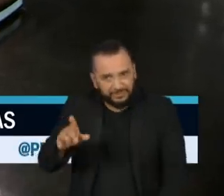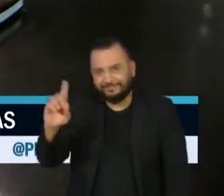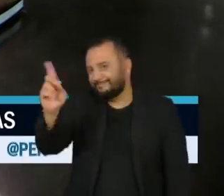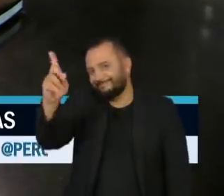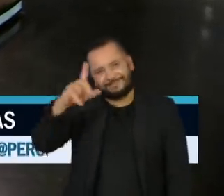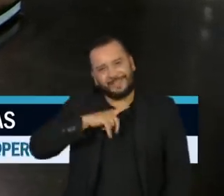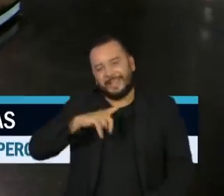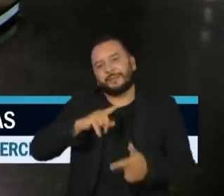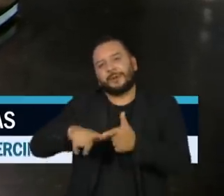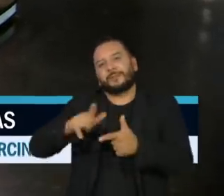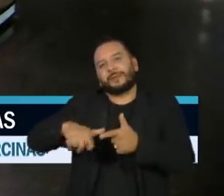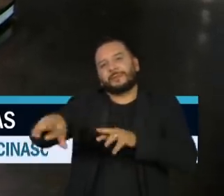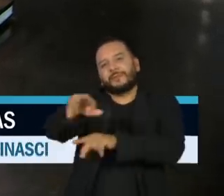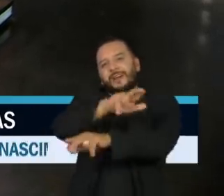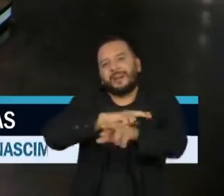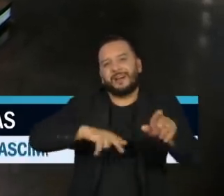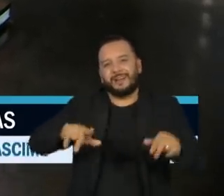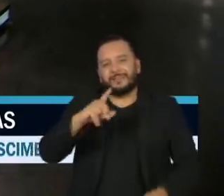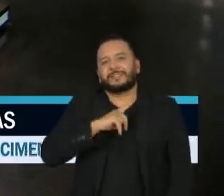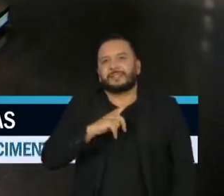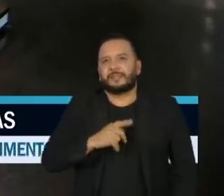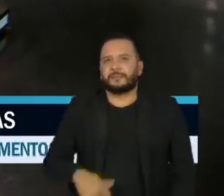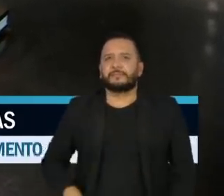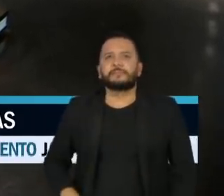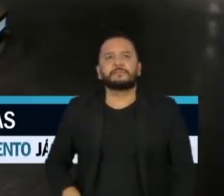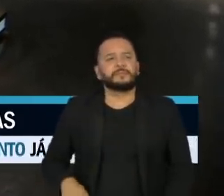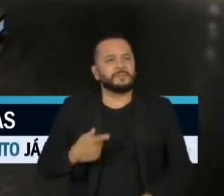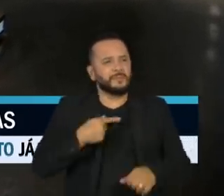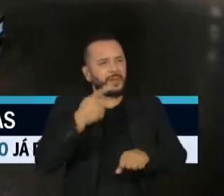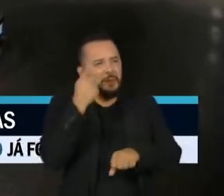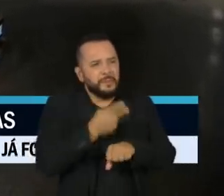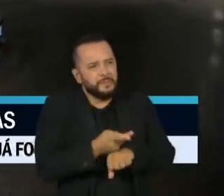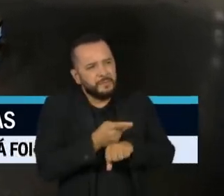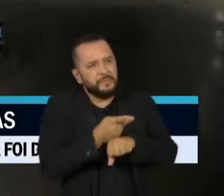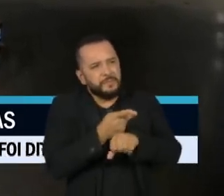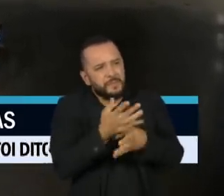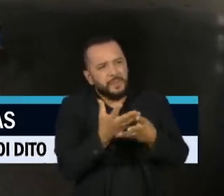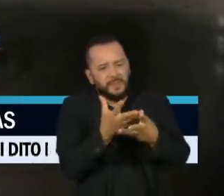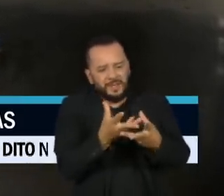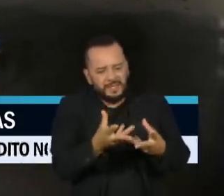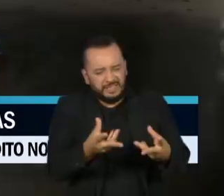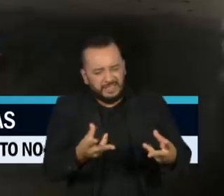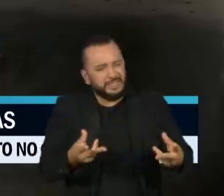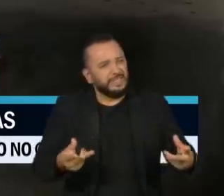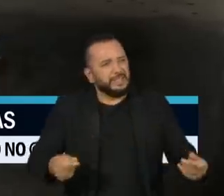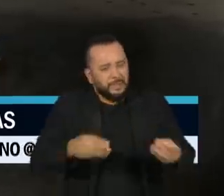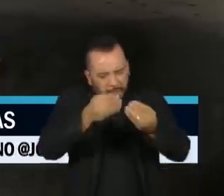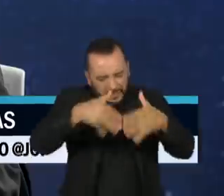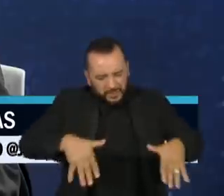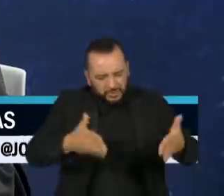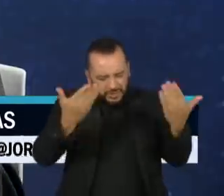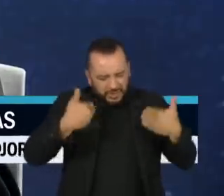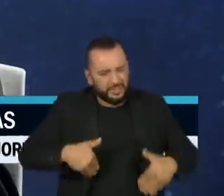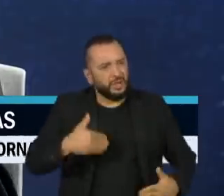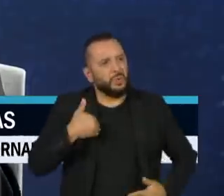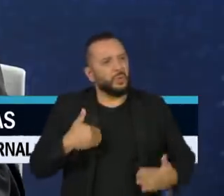Átila, esse é um metal pesado que faz esse estrago, na